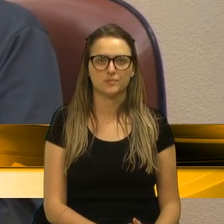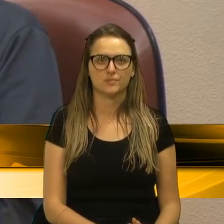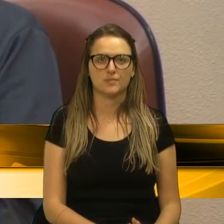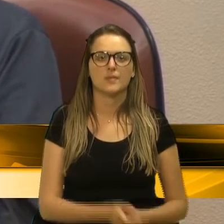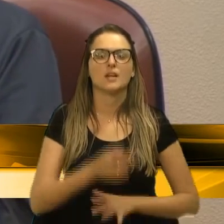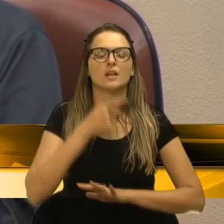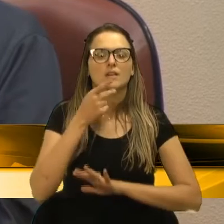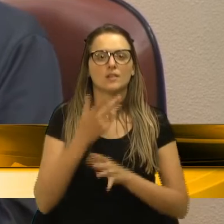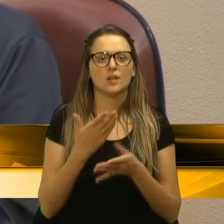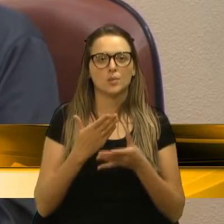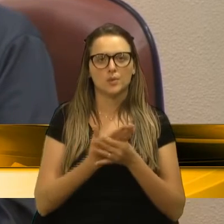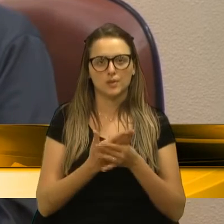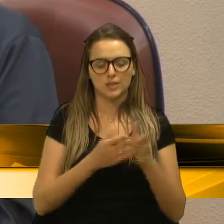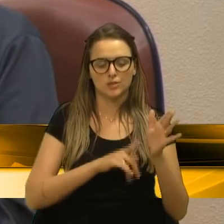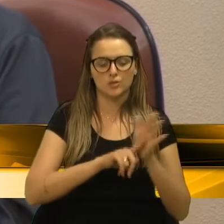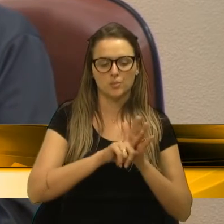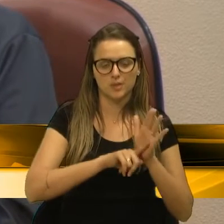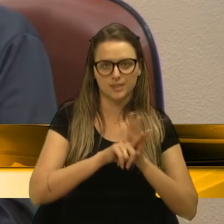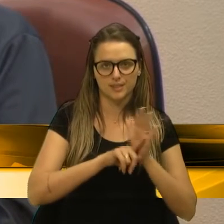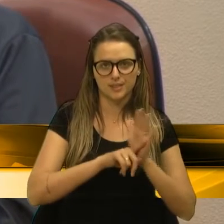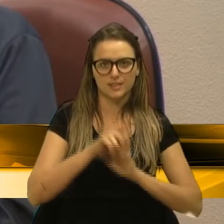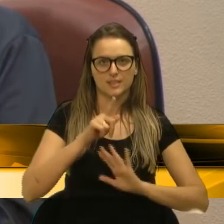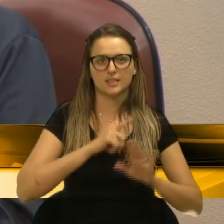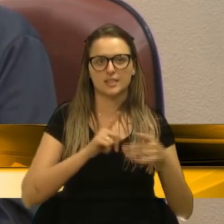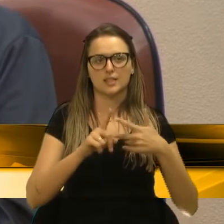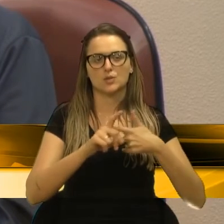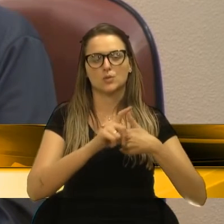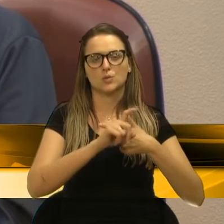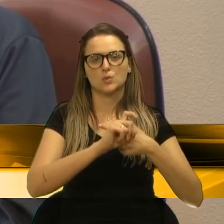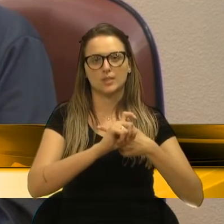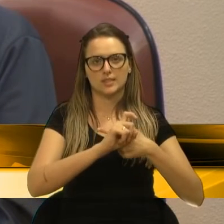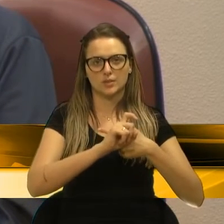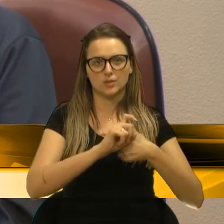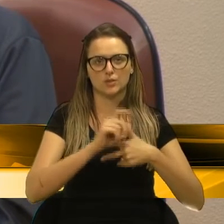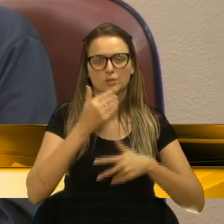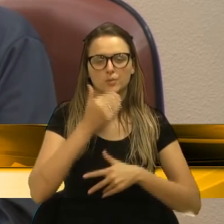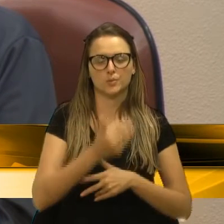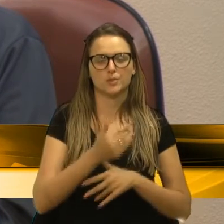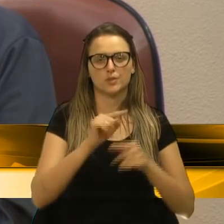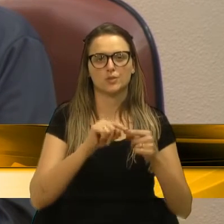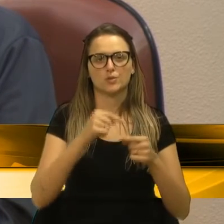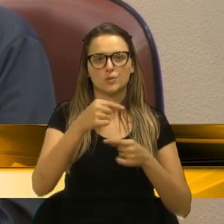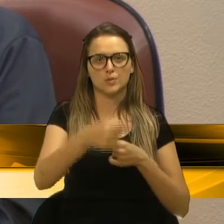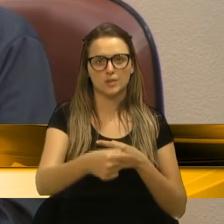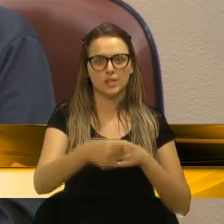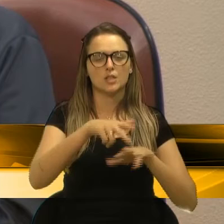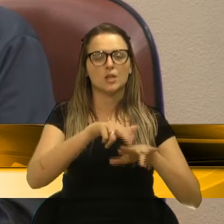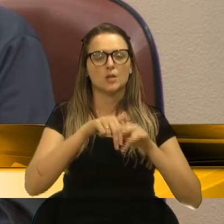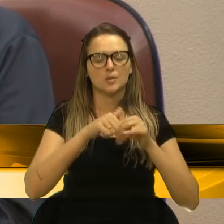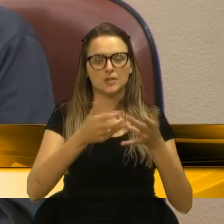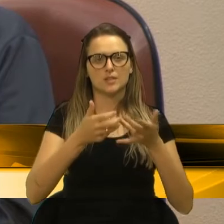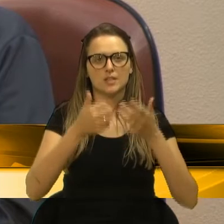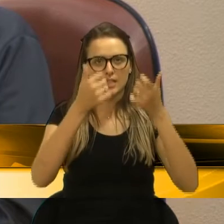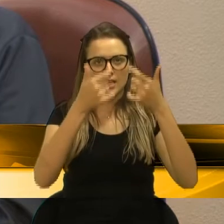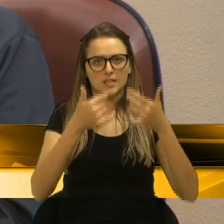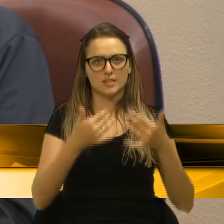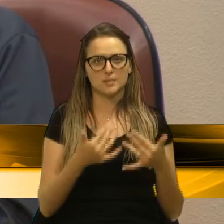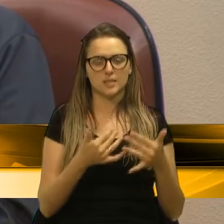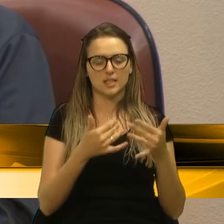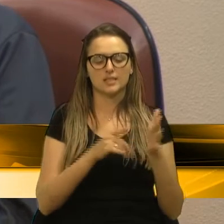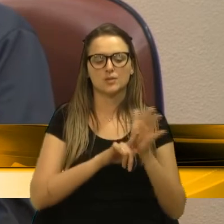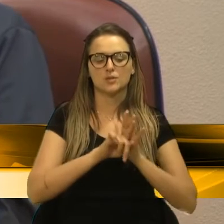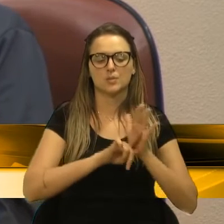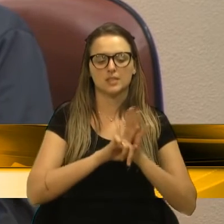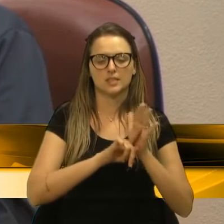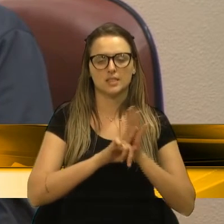Trata o processo de inspeção especial instaurada no Executivo Municipal de Caxias do Sul com pedido de medida acautelatória em face de informação